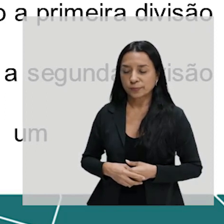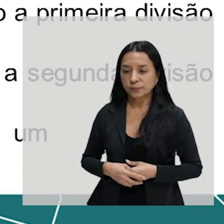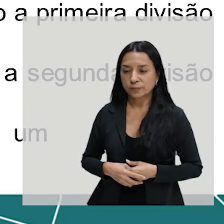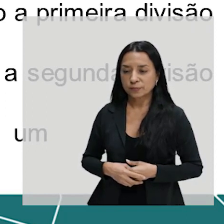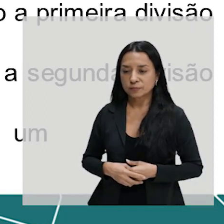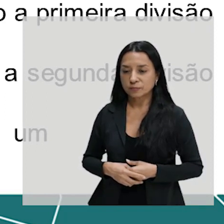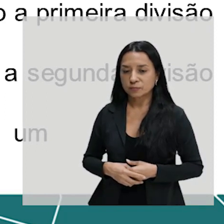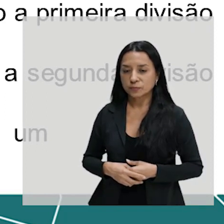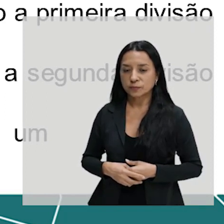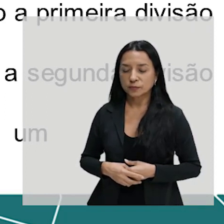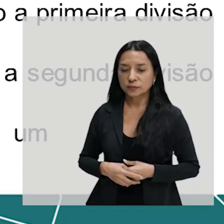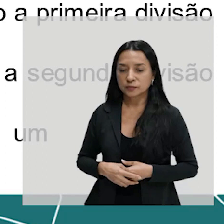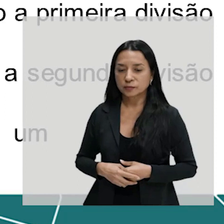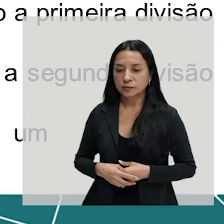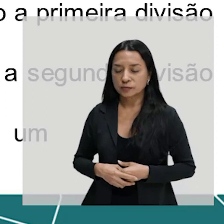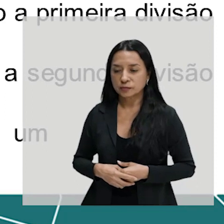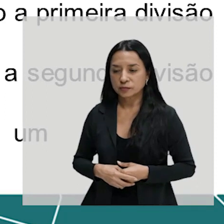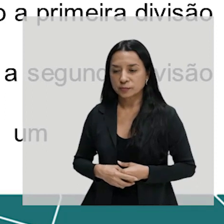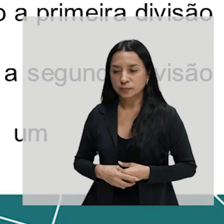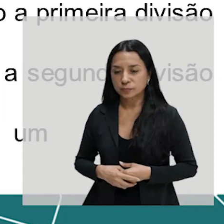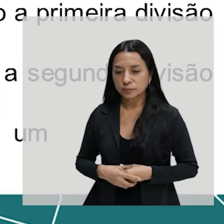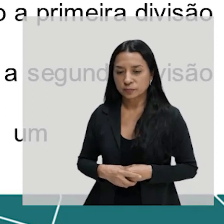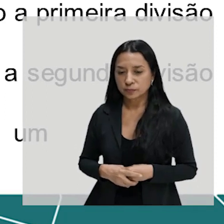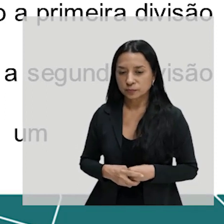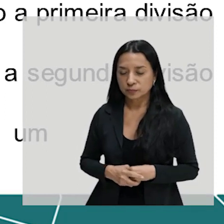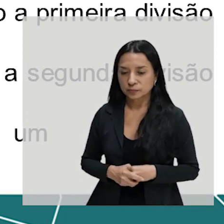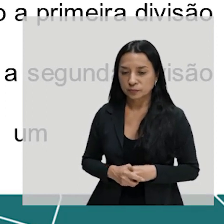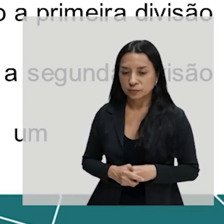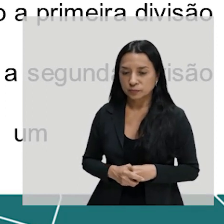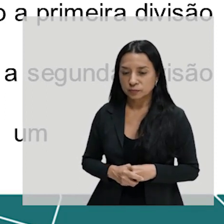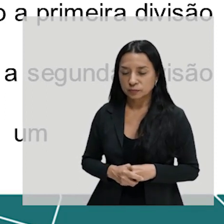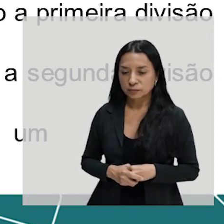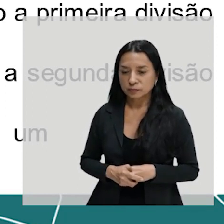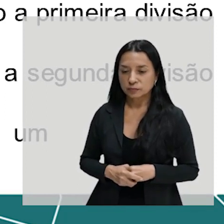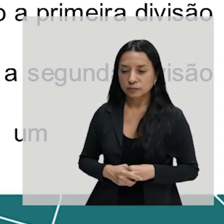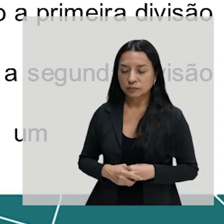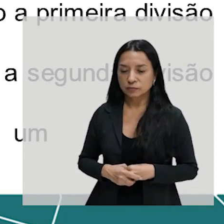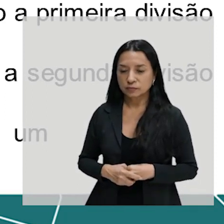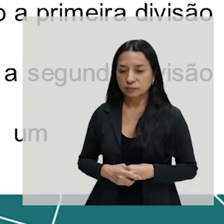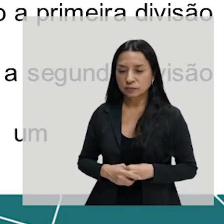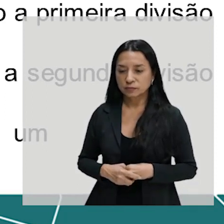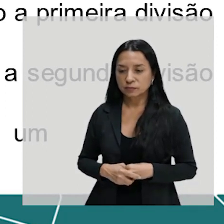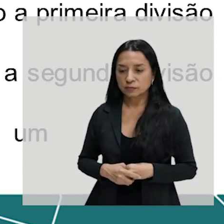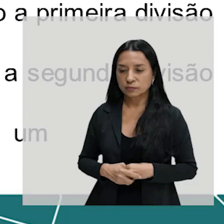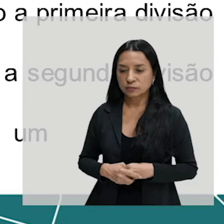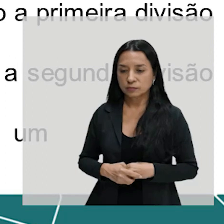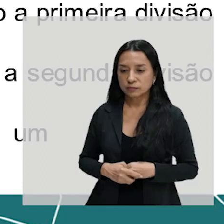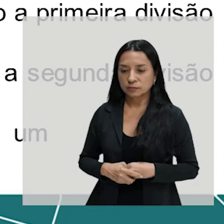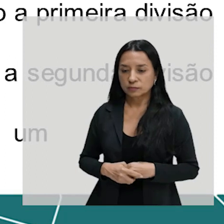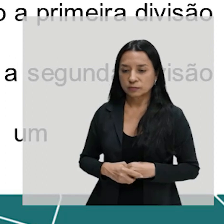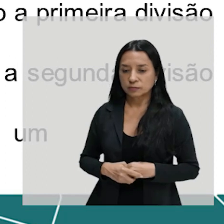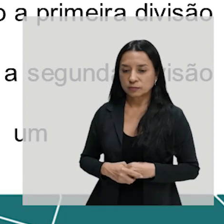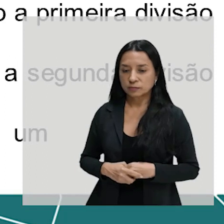diplóides que sofreram a segunda divisão meiótica e nós vamos encontrar na parede do túbulo seminífero